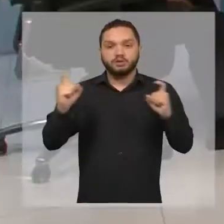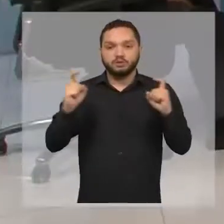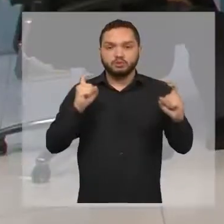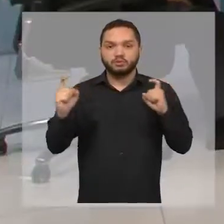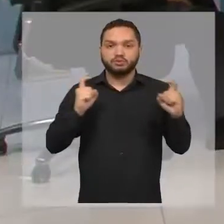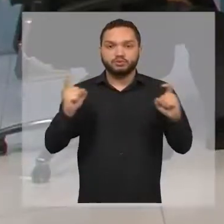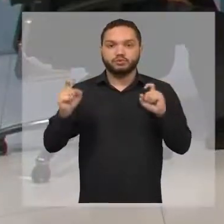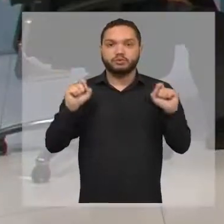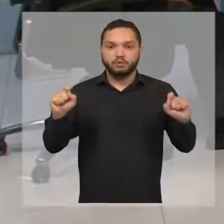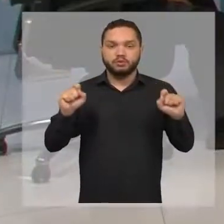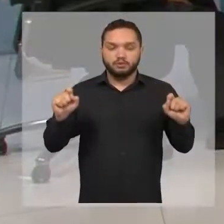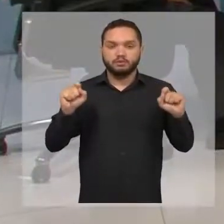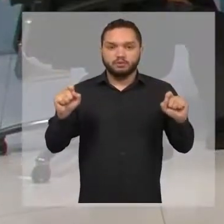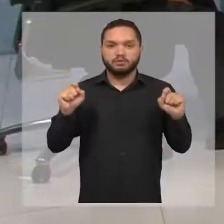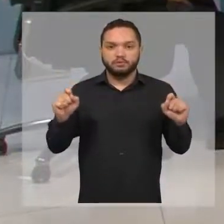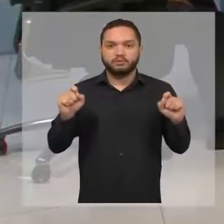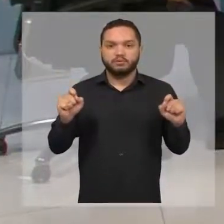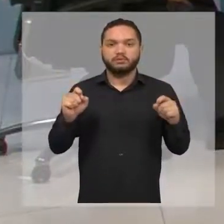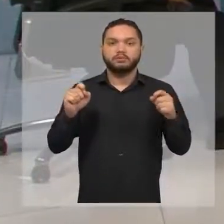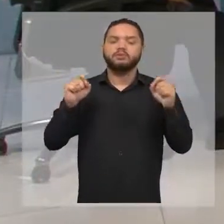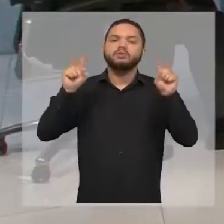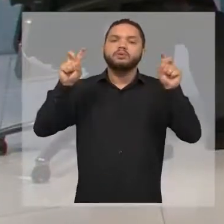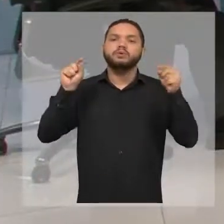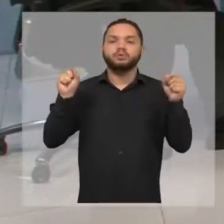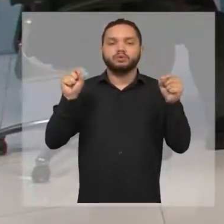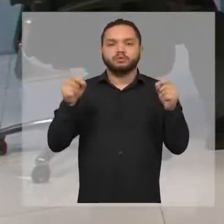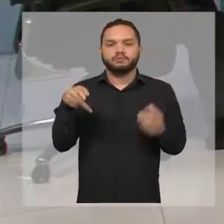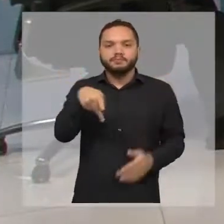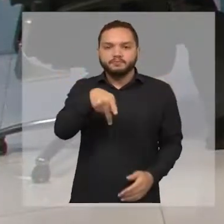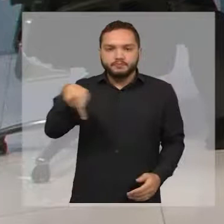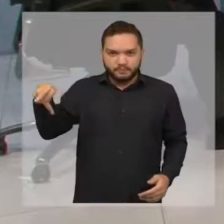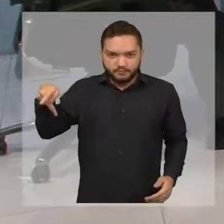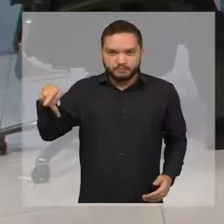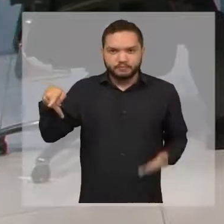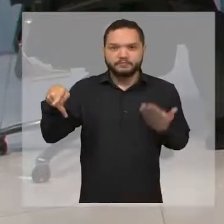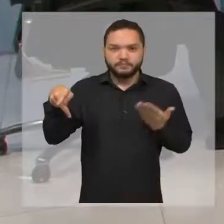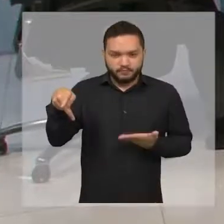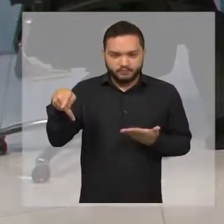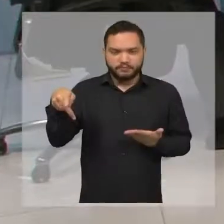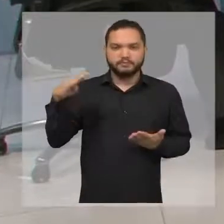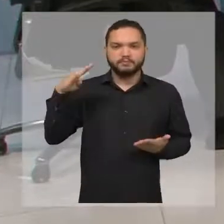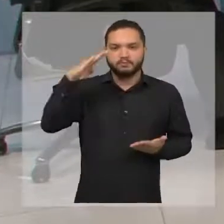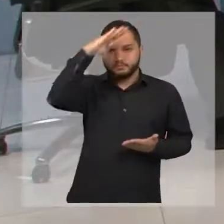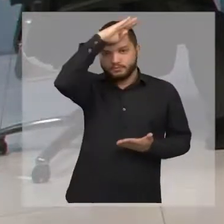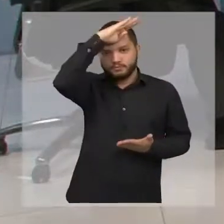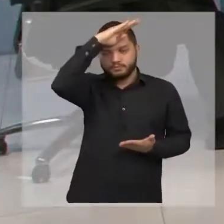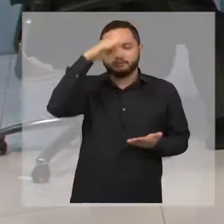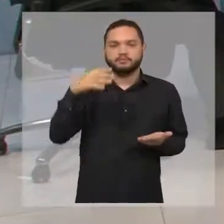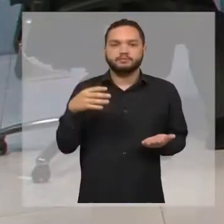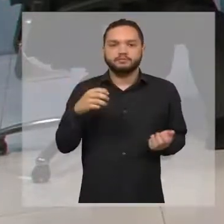o seguinte aspecto. O presidente da República, até a semana que passou,